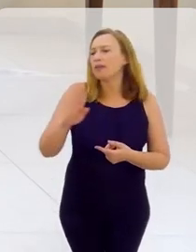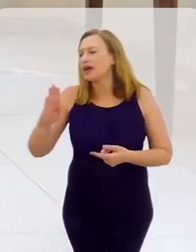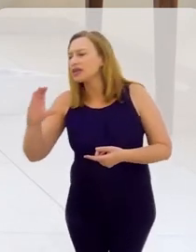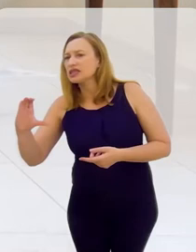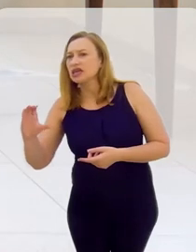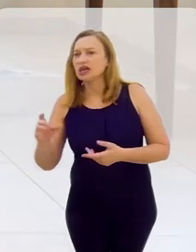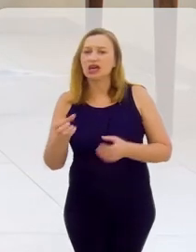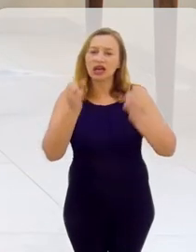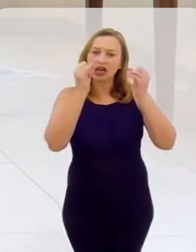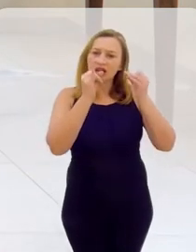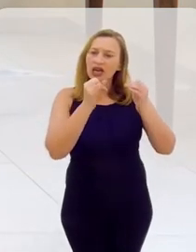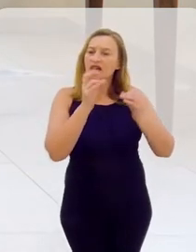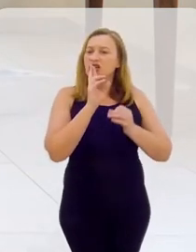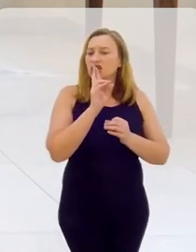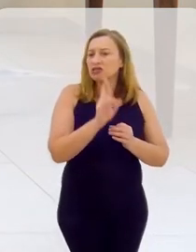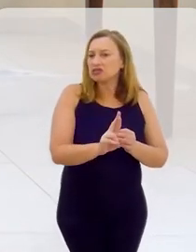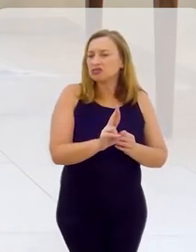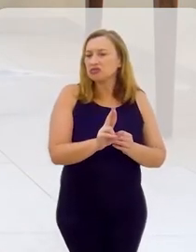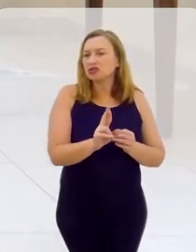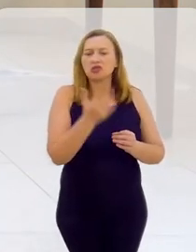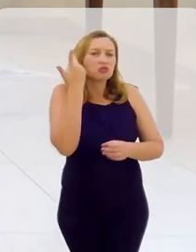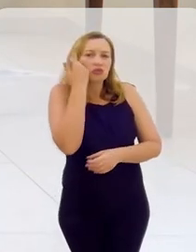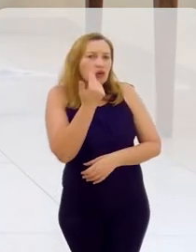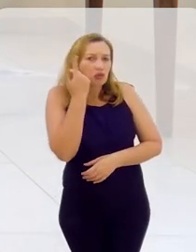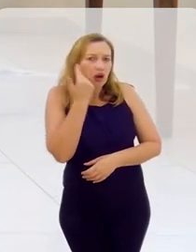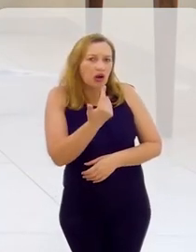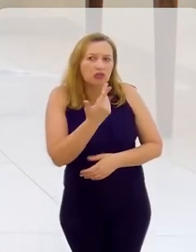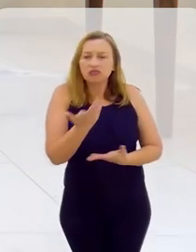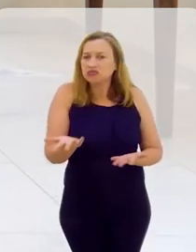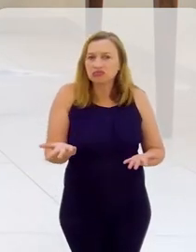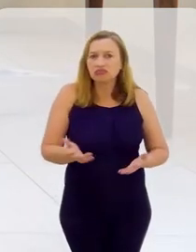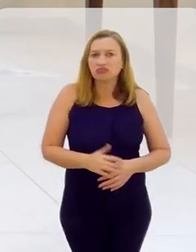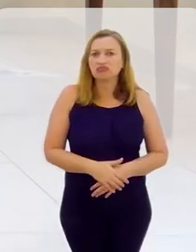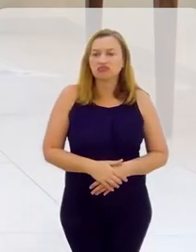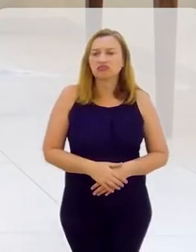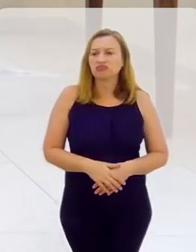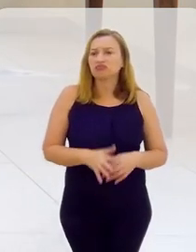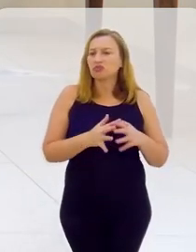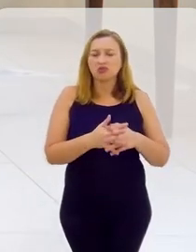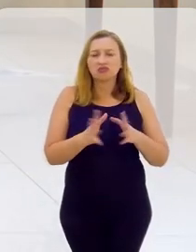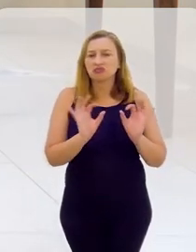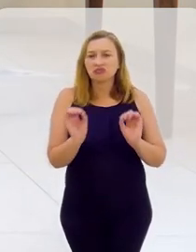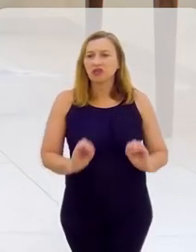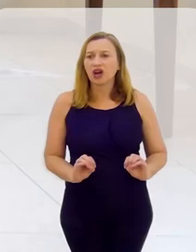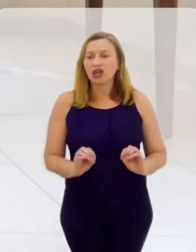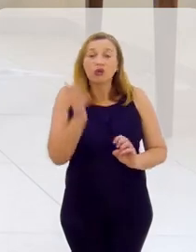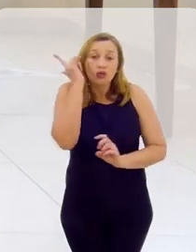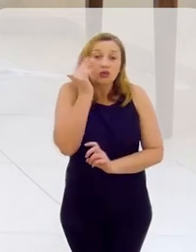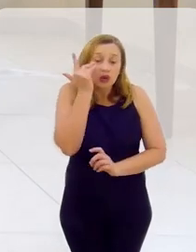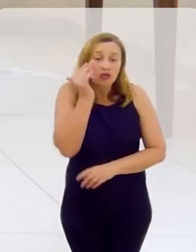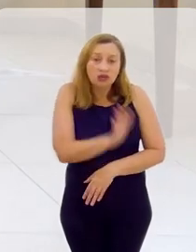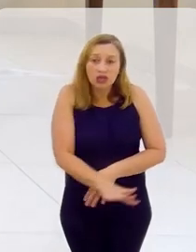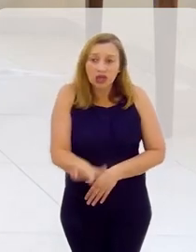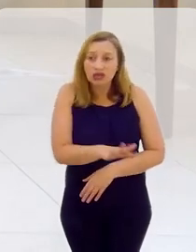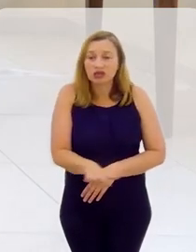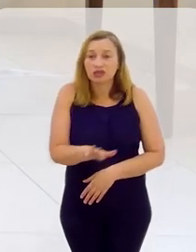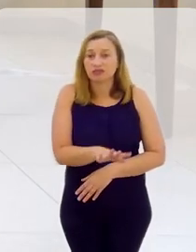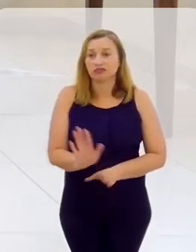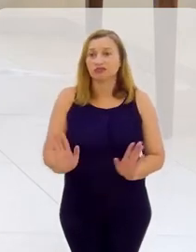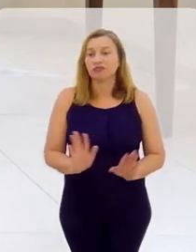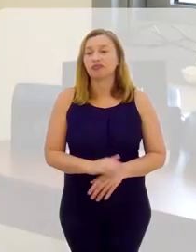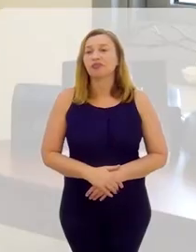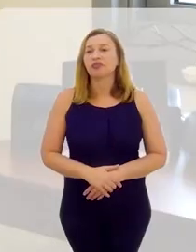isso ou por que aquilo, e elas respondiam naturalmente. Né, sem Certo. nenhum tipo de embaraço, porque é natural da